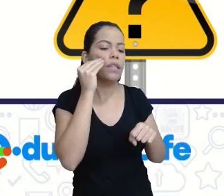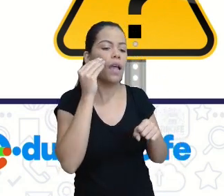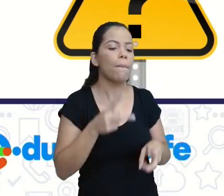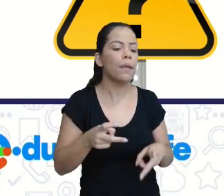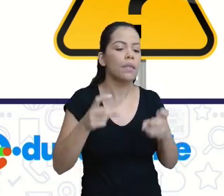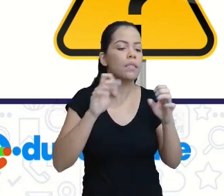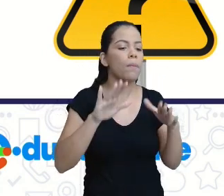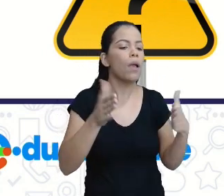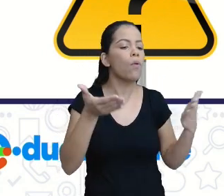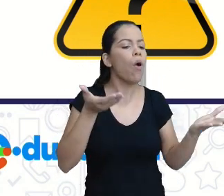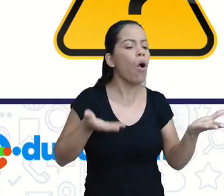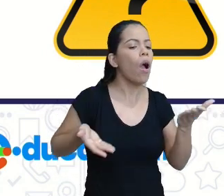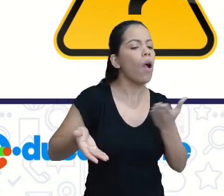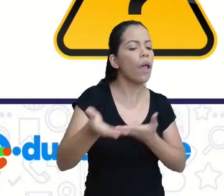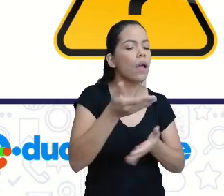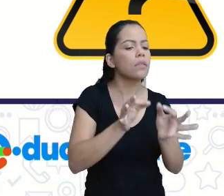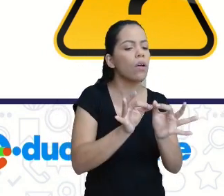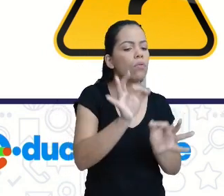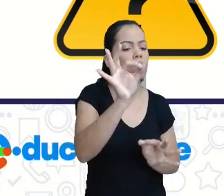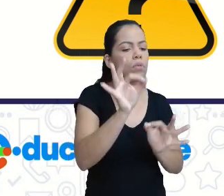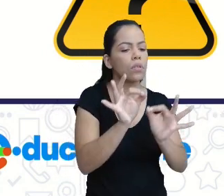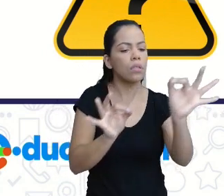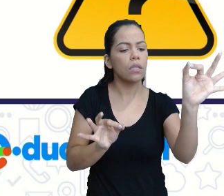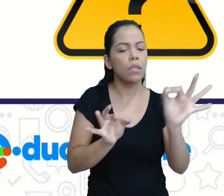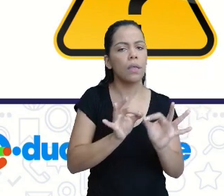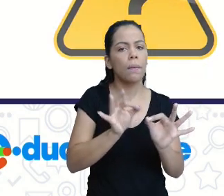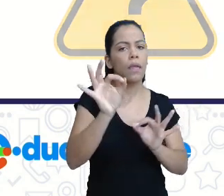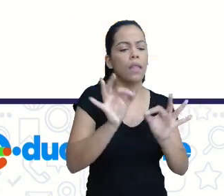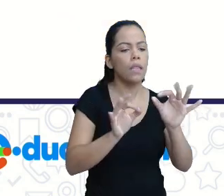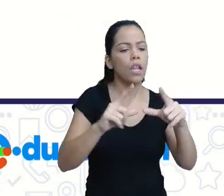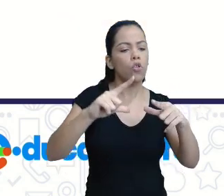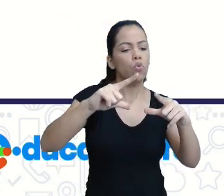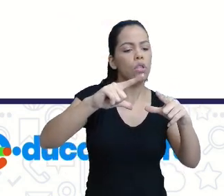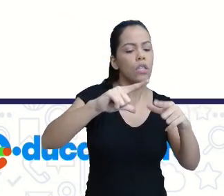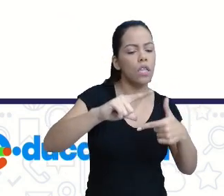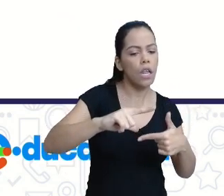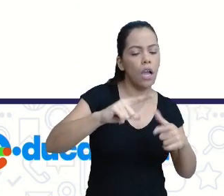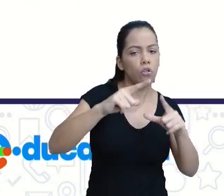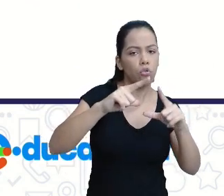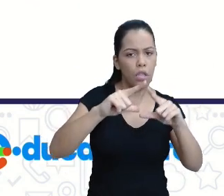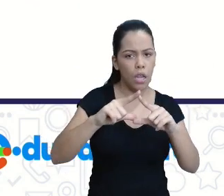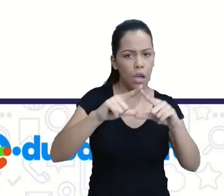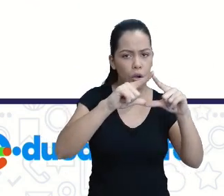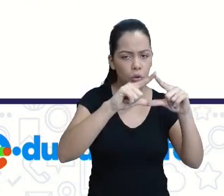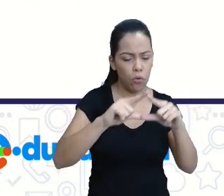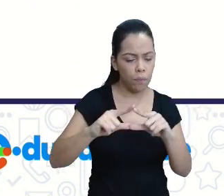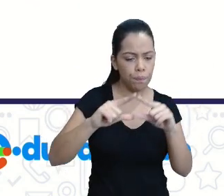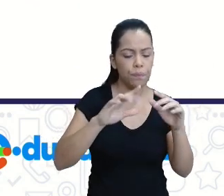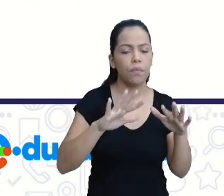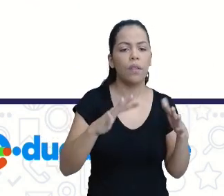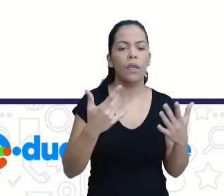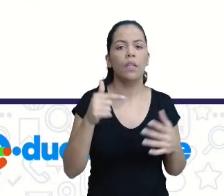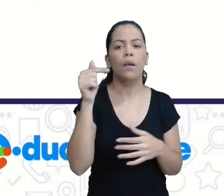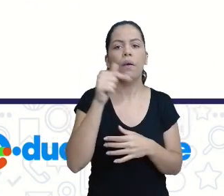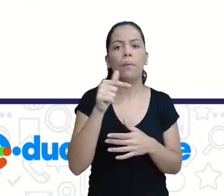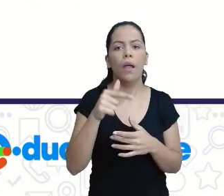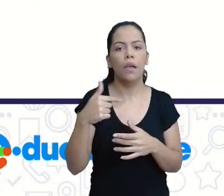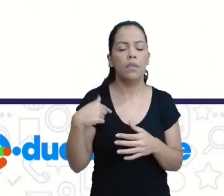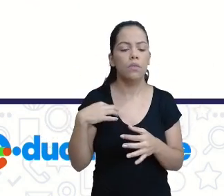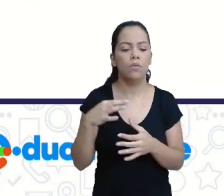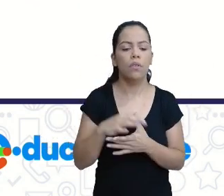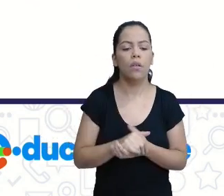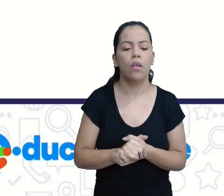são as relações métricas de um triângulo retângulo, que é o tema da aula de hoje, tá certo? Então, para isso, eu sugiro